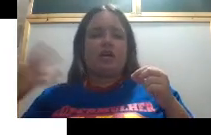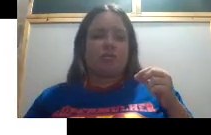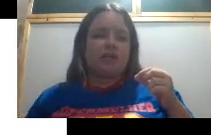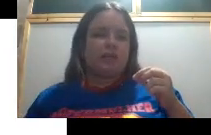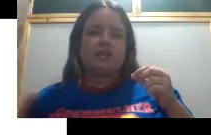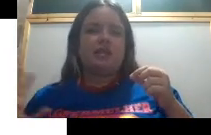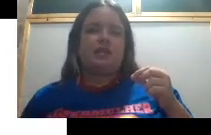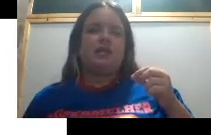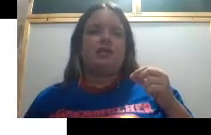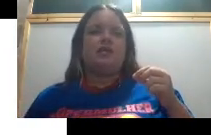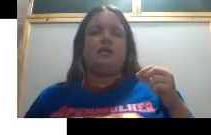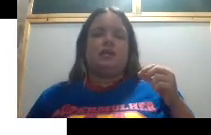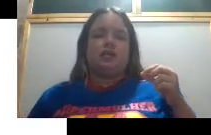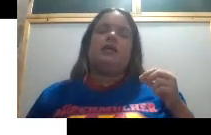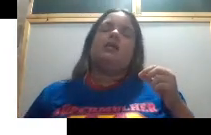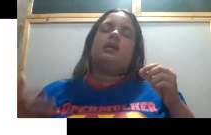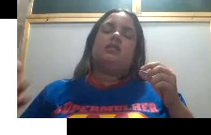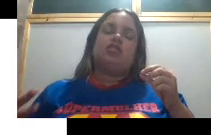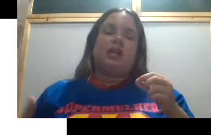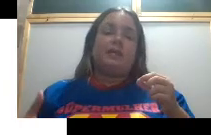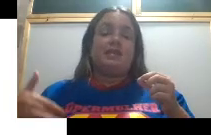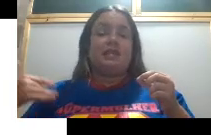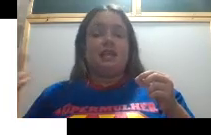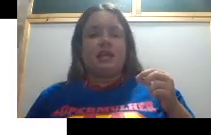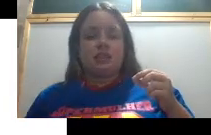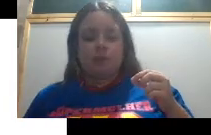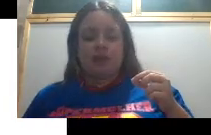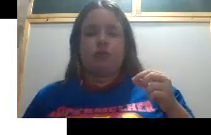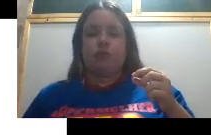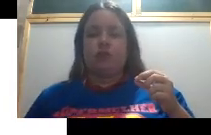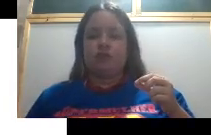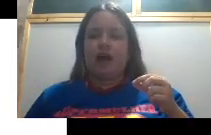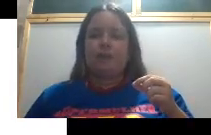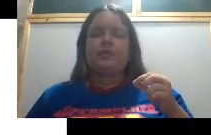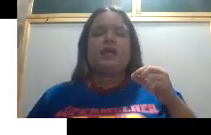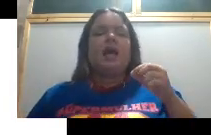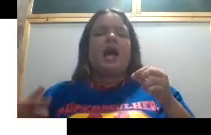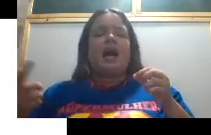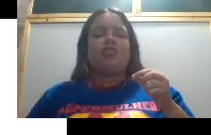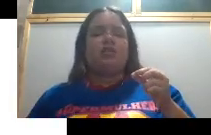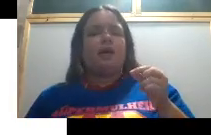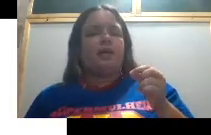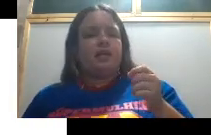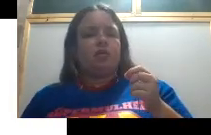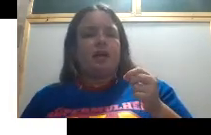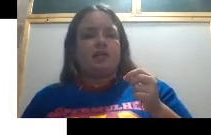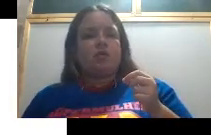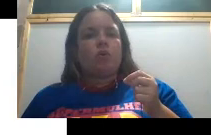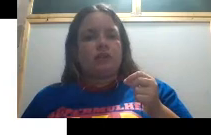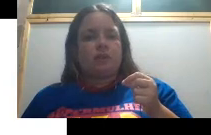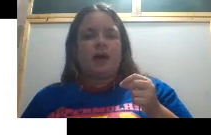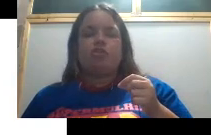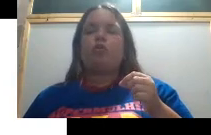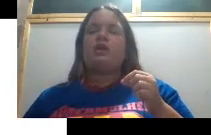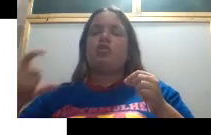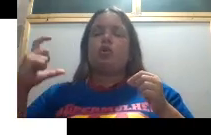bandeira é legal eu acho quando ele brasileira linda né ela precisa de respeito tá a gente vai a bandeira do